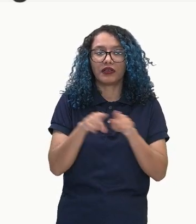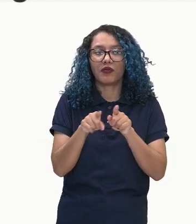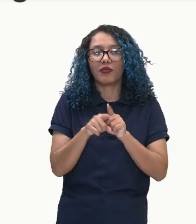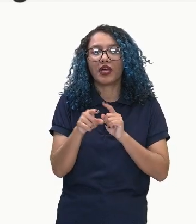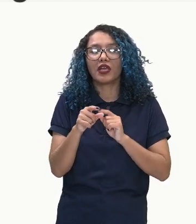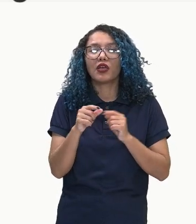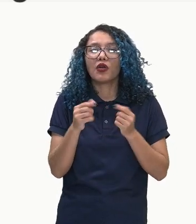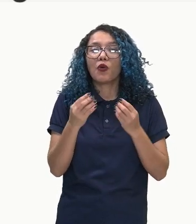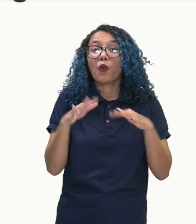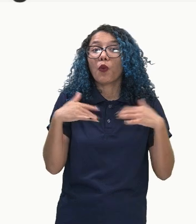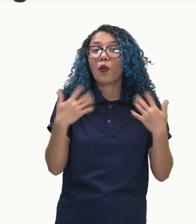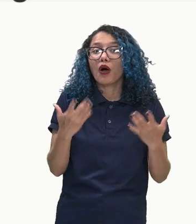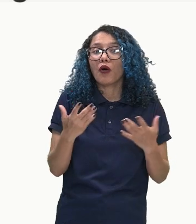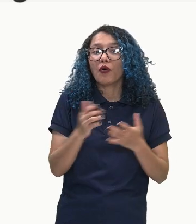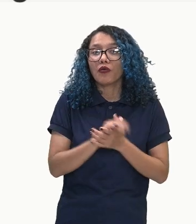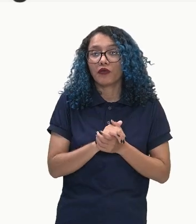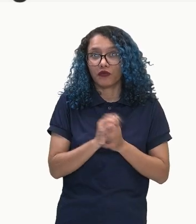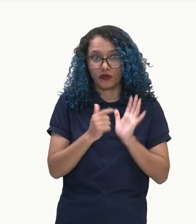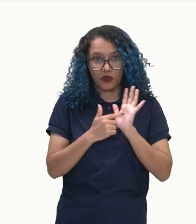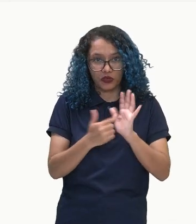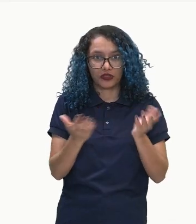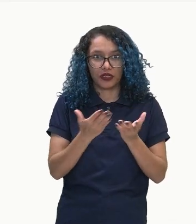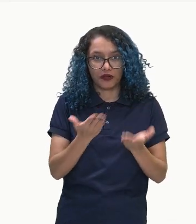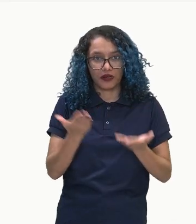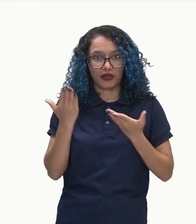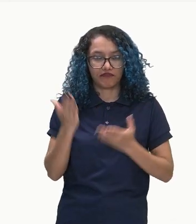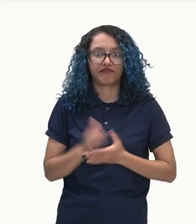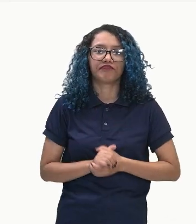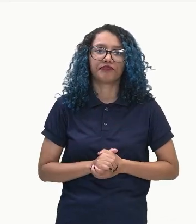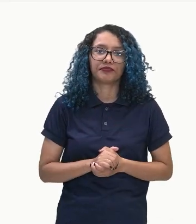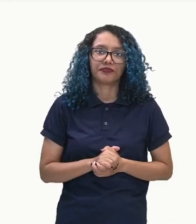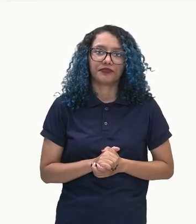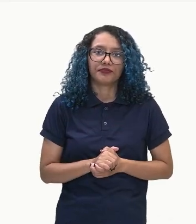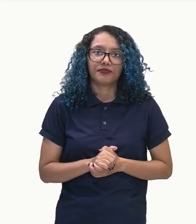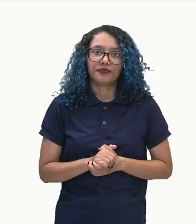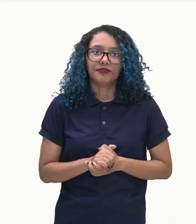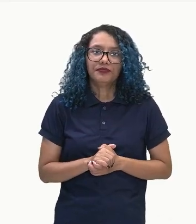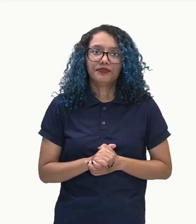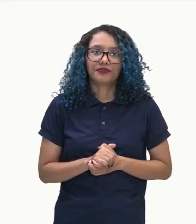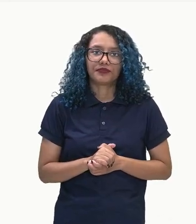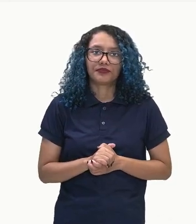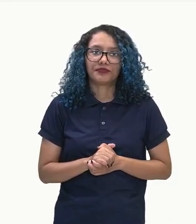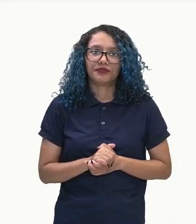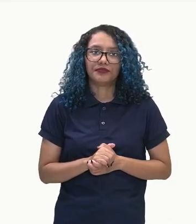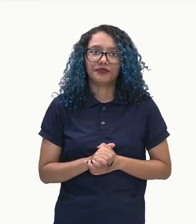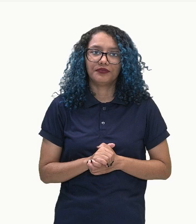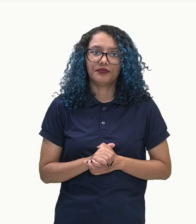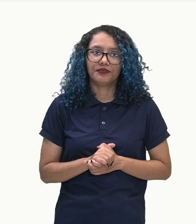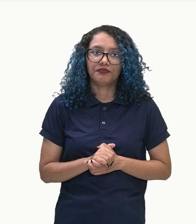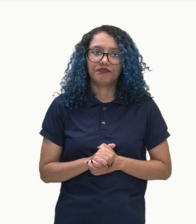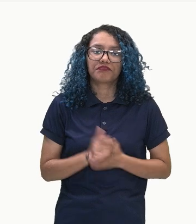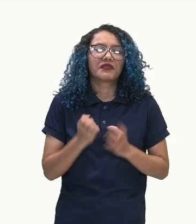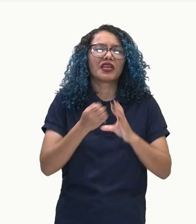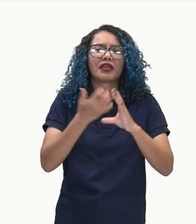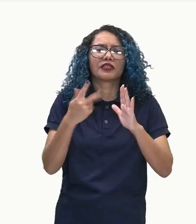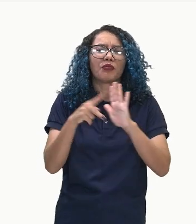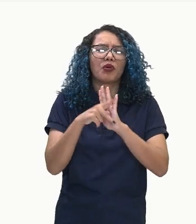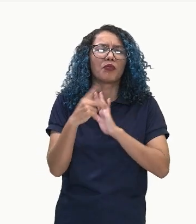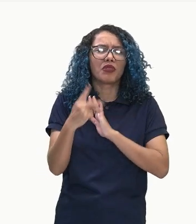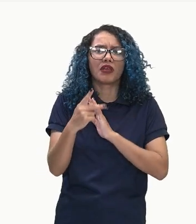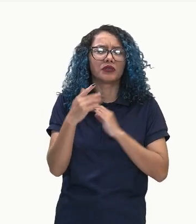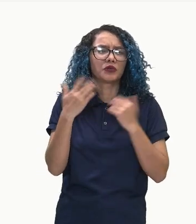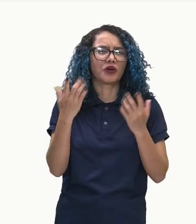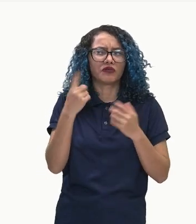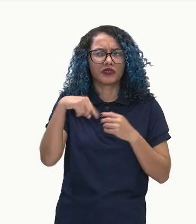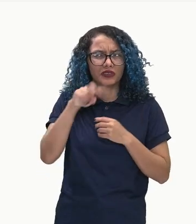paralelogramos, tá bom? Então, vamos ver aqui, bora relembrar. Paralelogramos, o que eles têm de especial, hein? Você